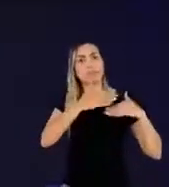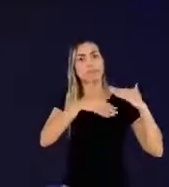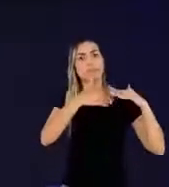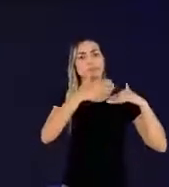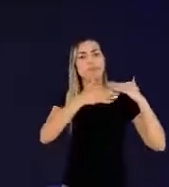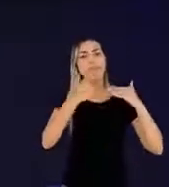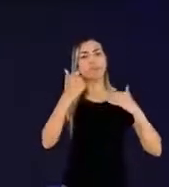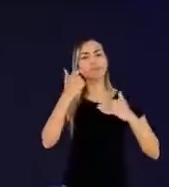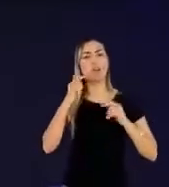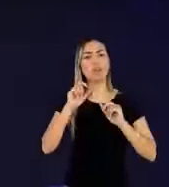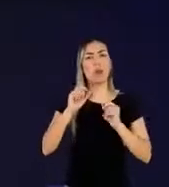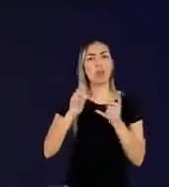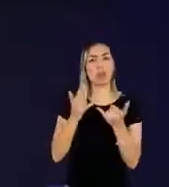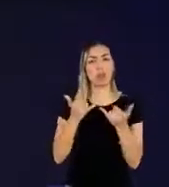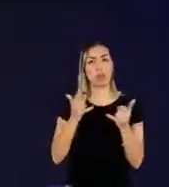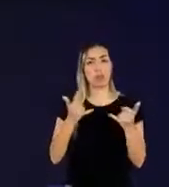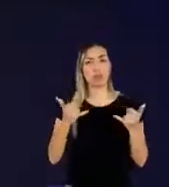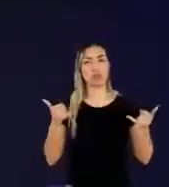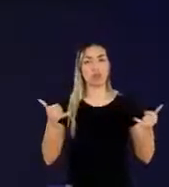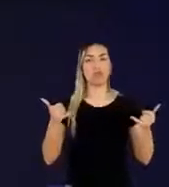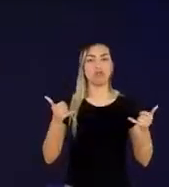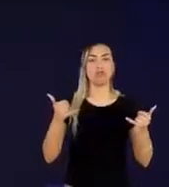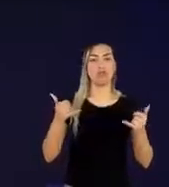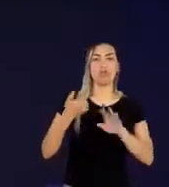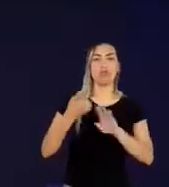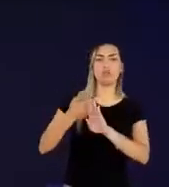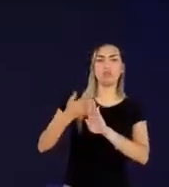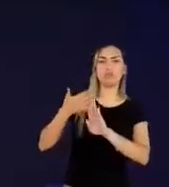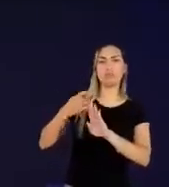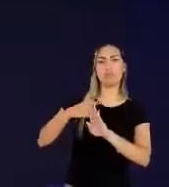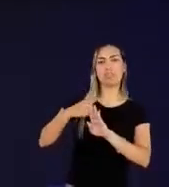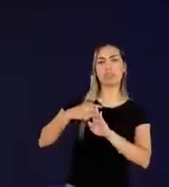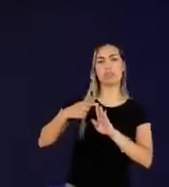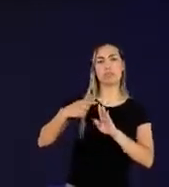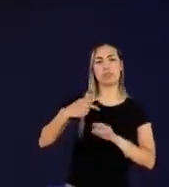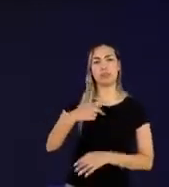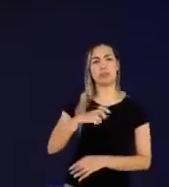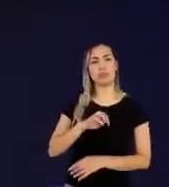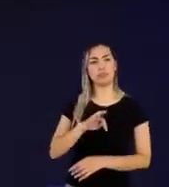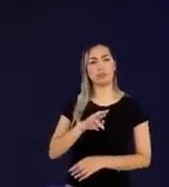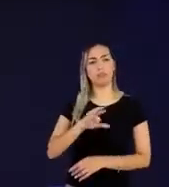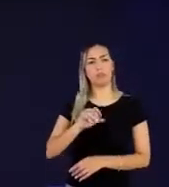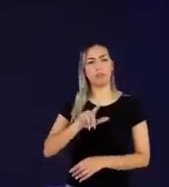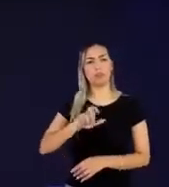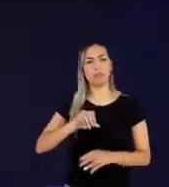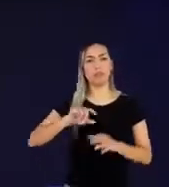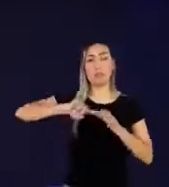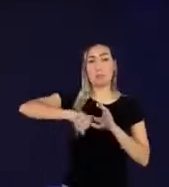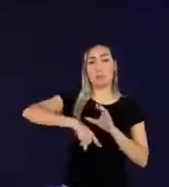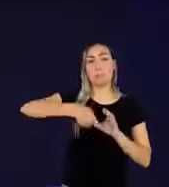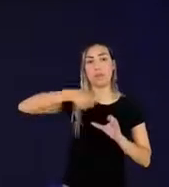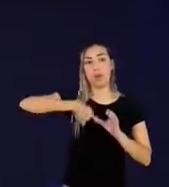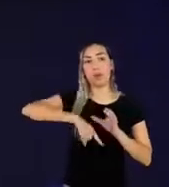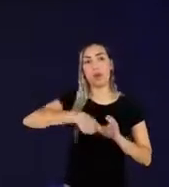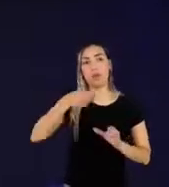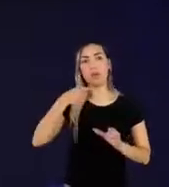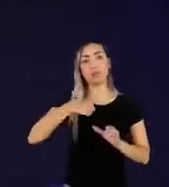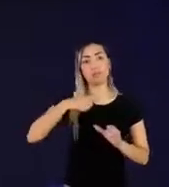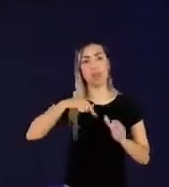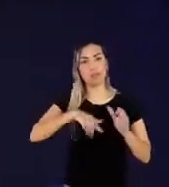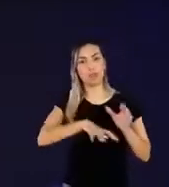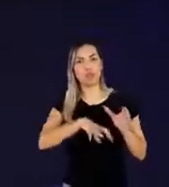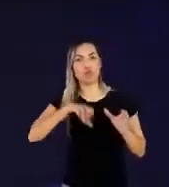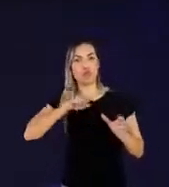elétrica ela já passa a fonte petróleo, o que é muito bom, né, olhando nesse horizonte, e aqui com um papel